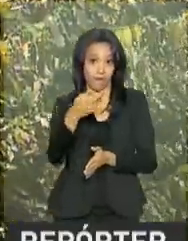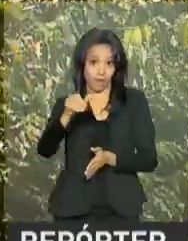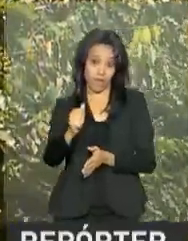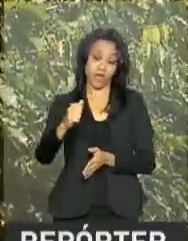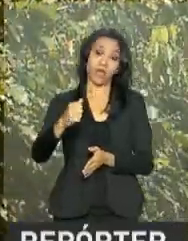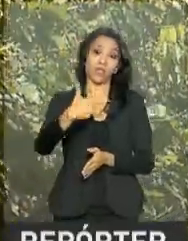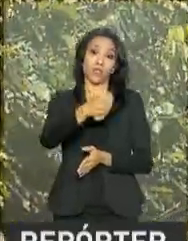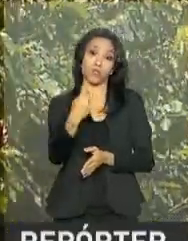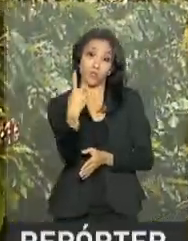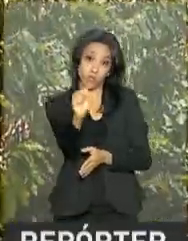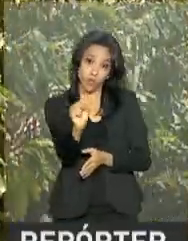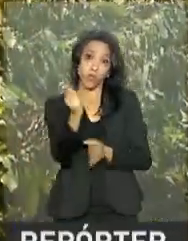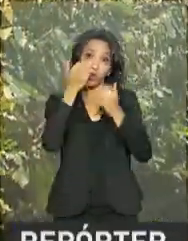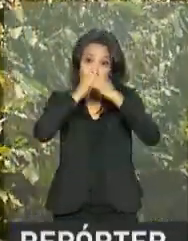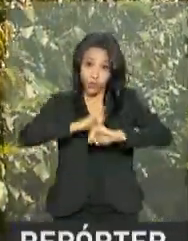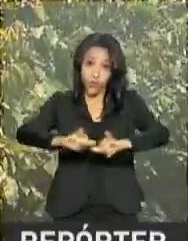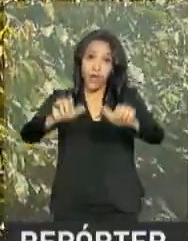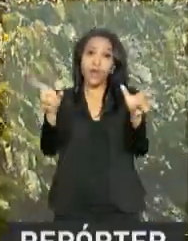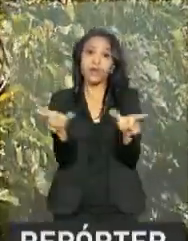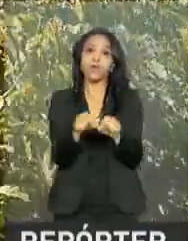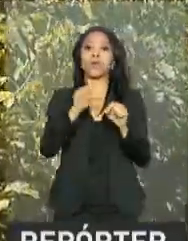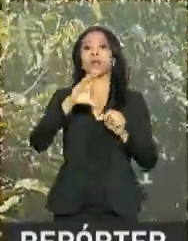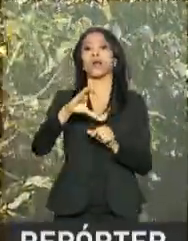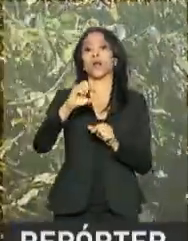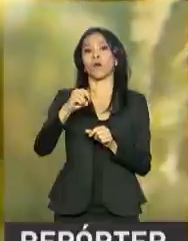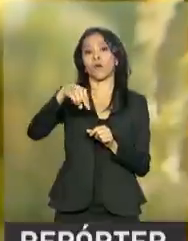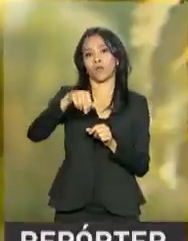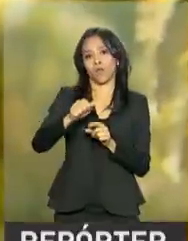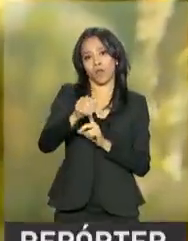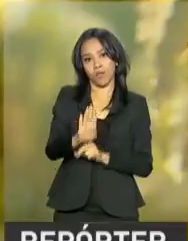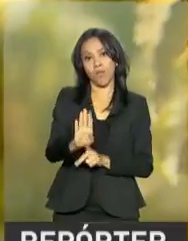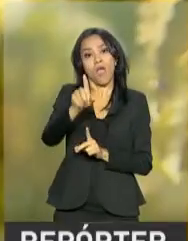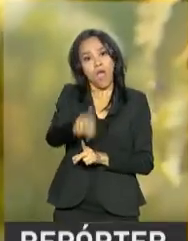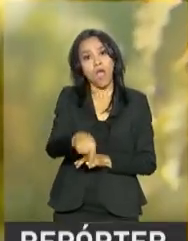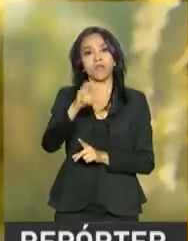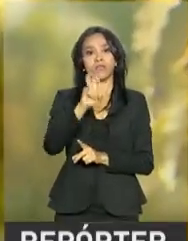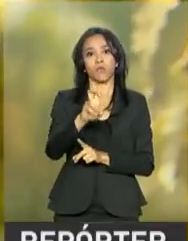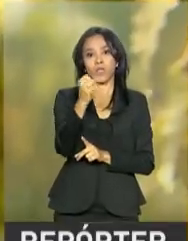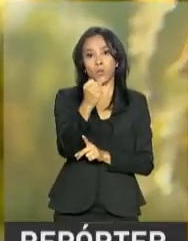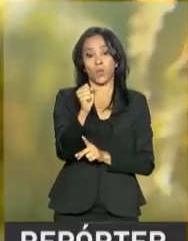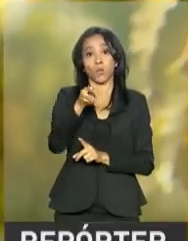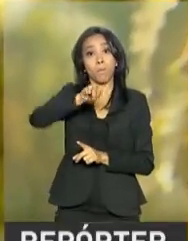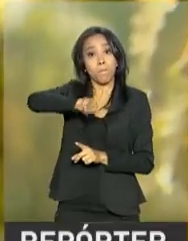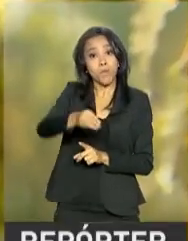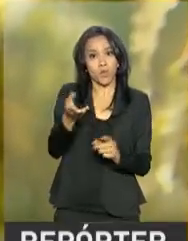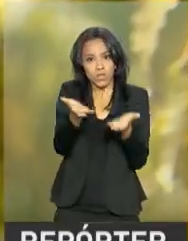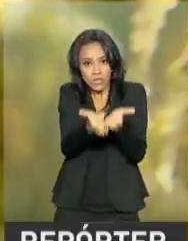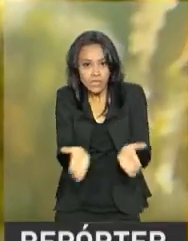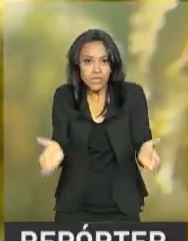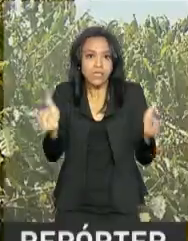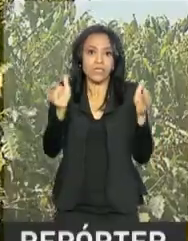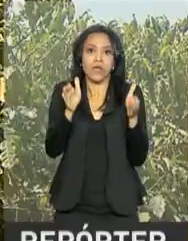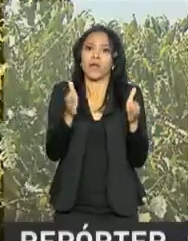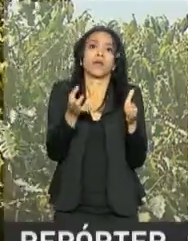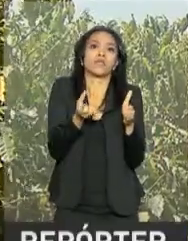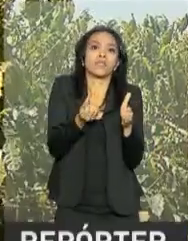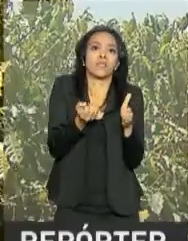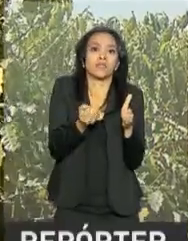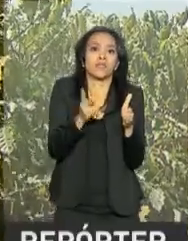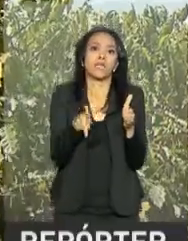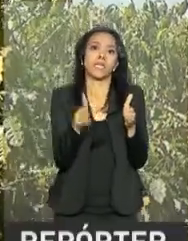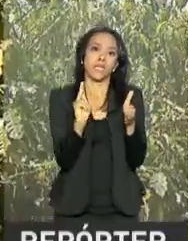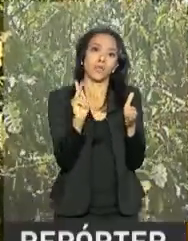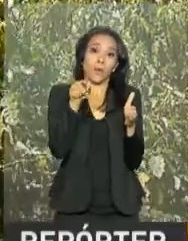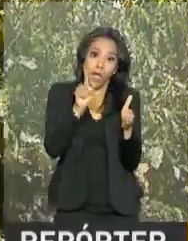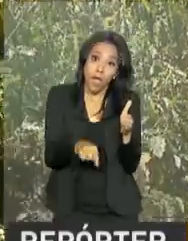companhia nacional de abastecimento conab serão 58 milhões de sacas de 60 quilos o crescimento deve ser